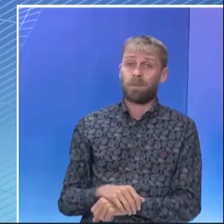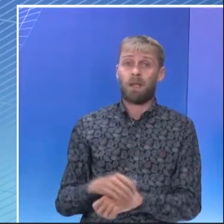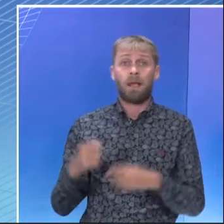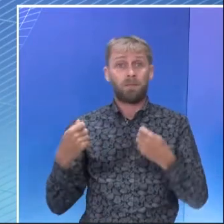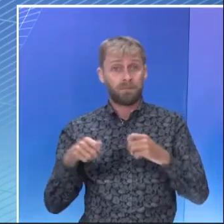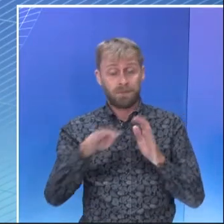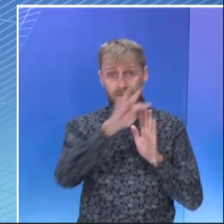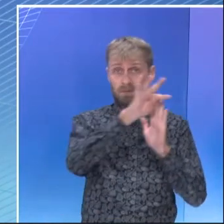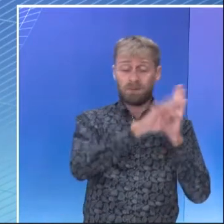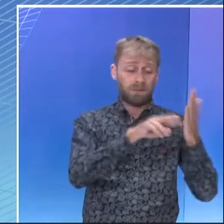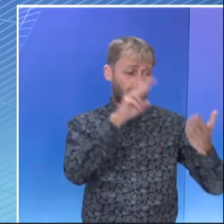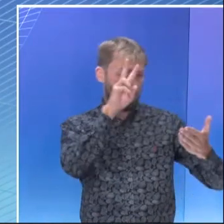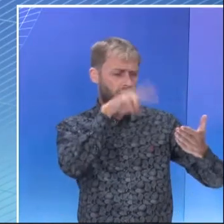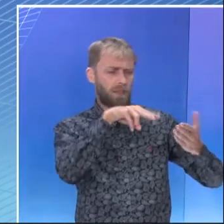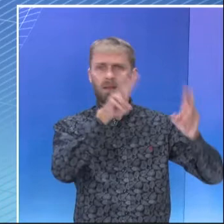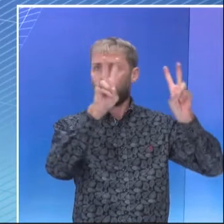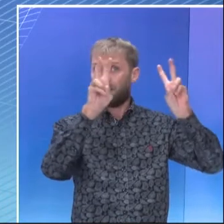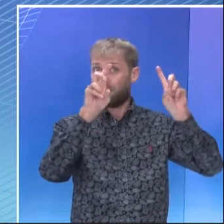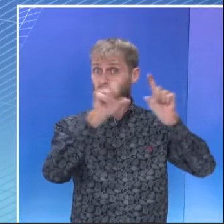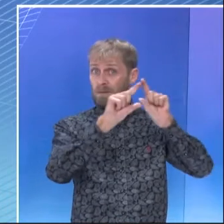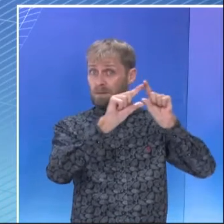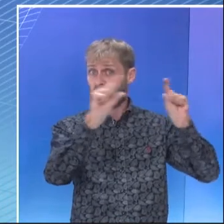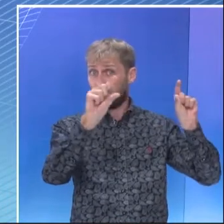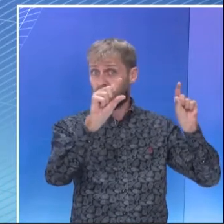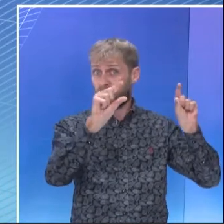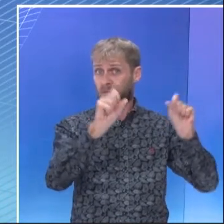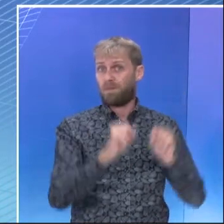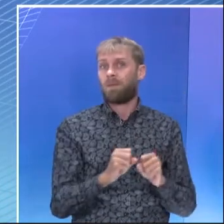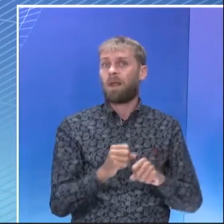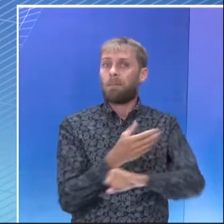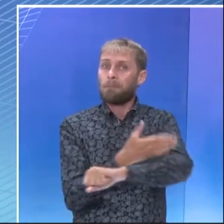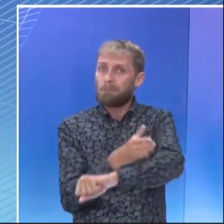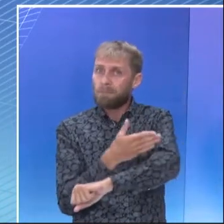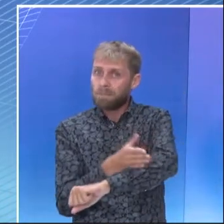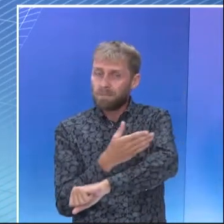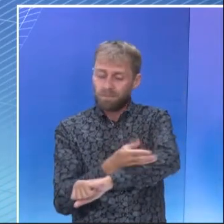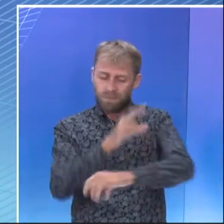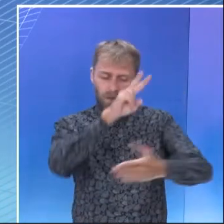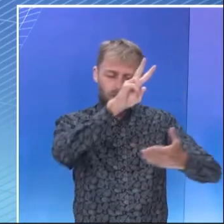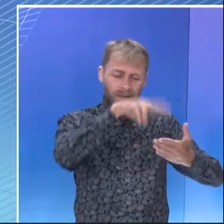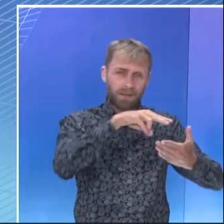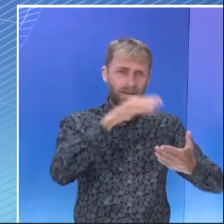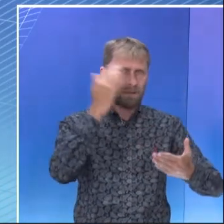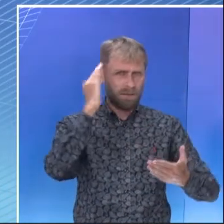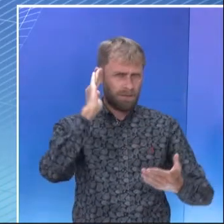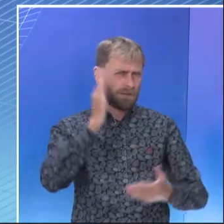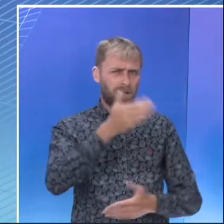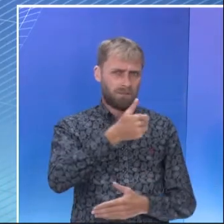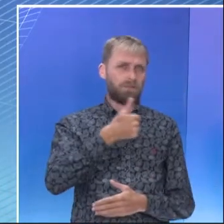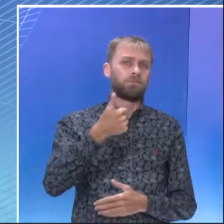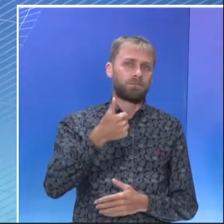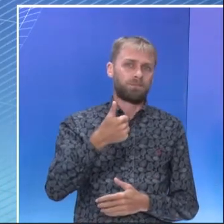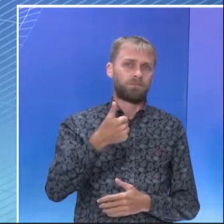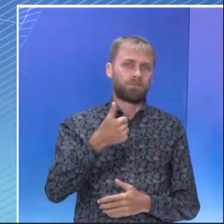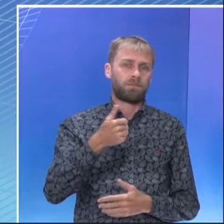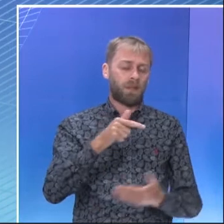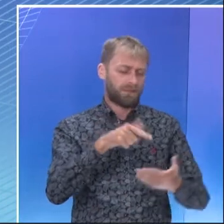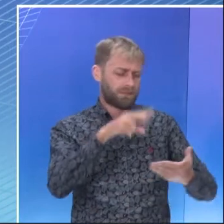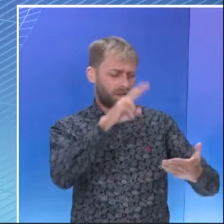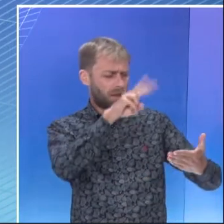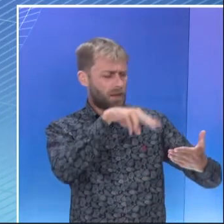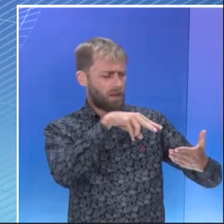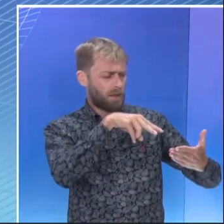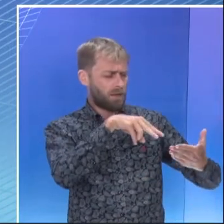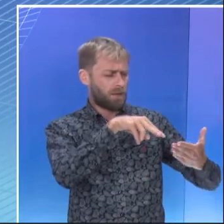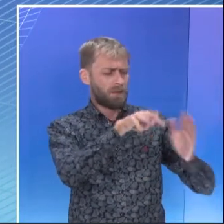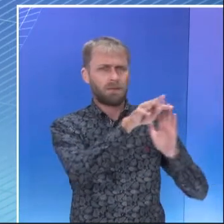o enunciado, porque o enunciado, ele vai te preparar para essa leitura. Lá você vai saber do que